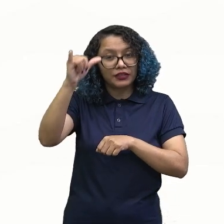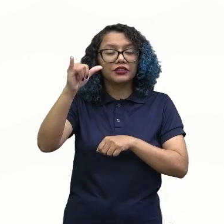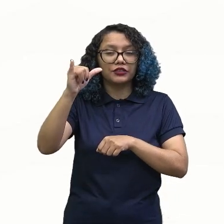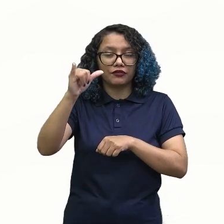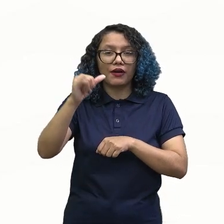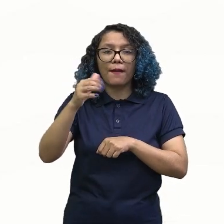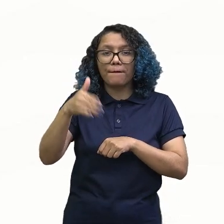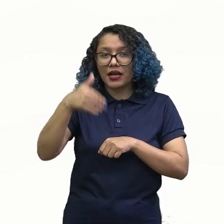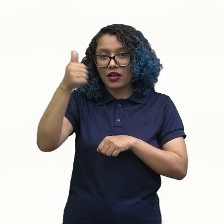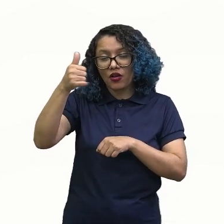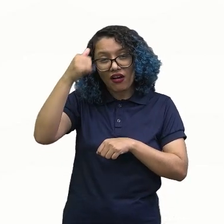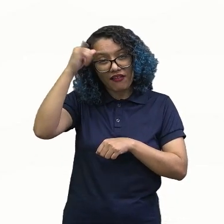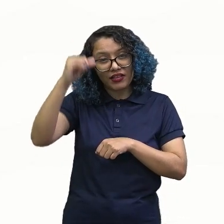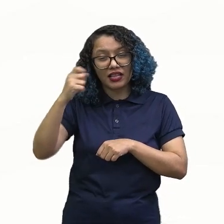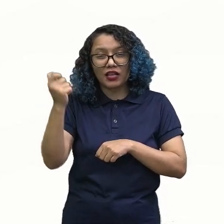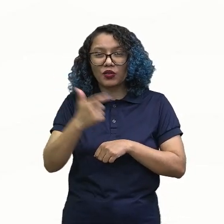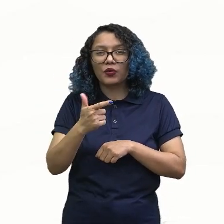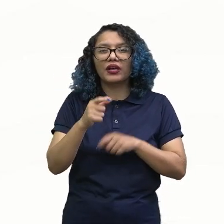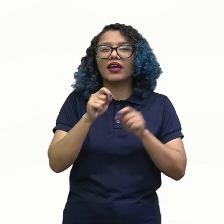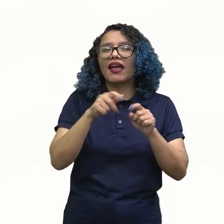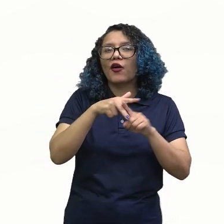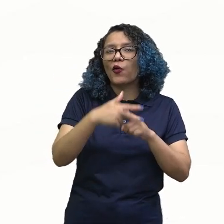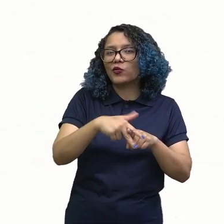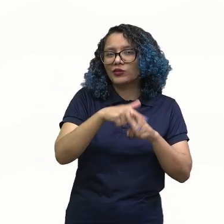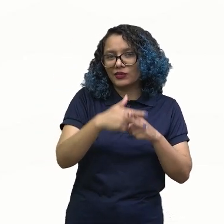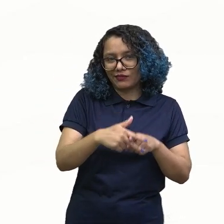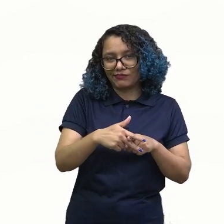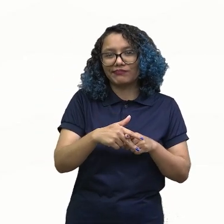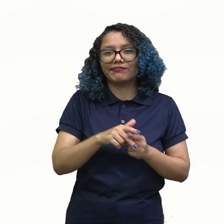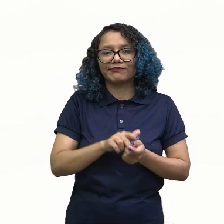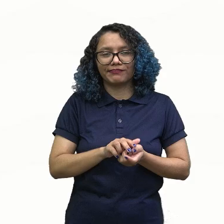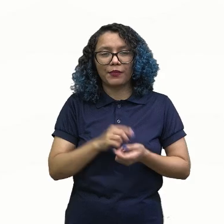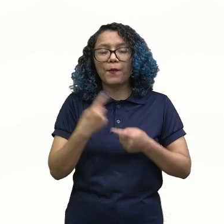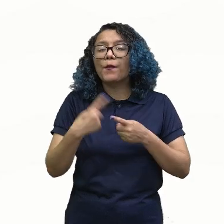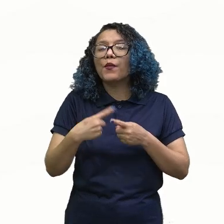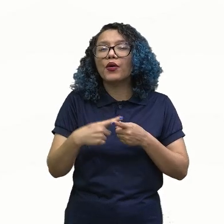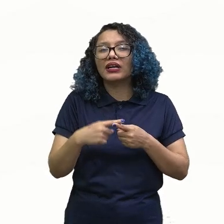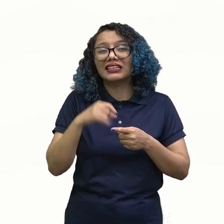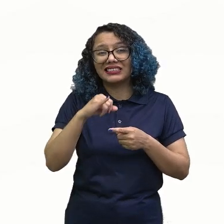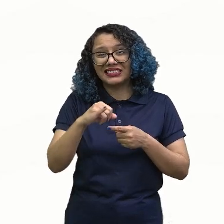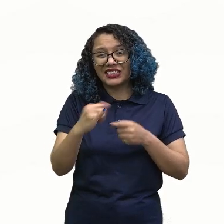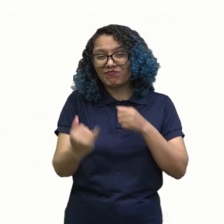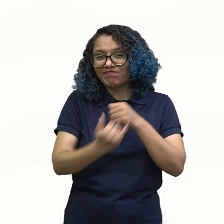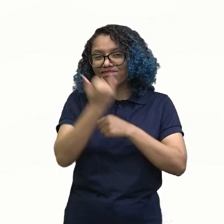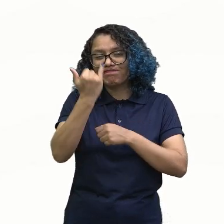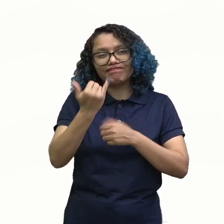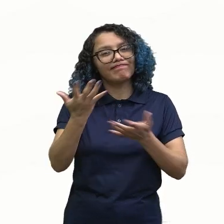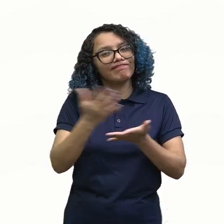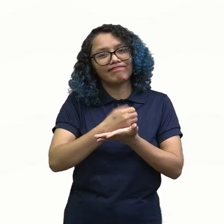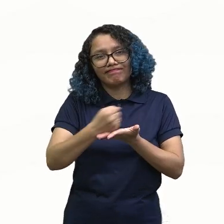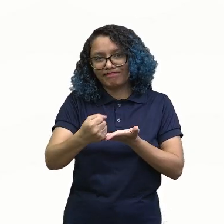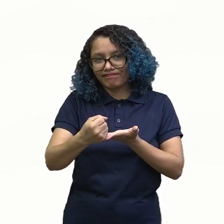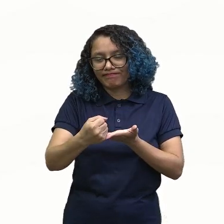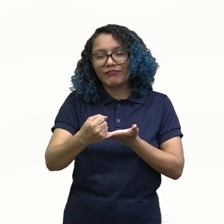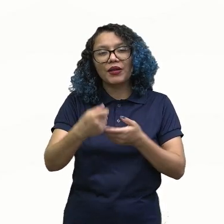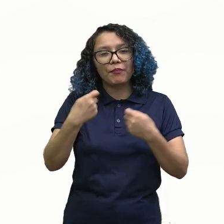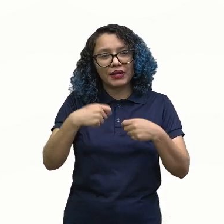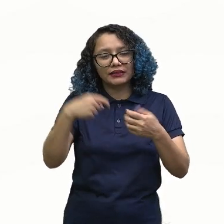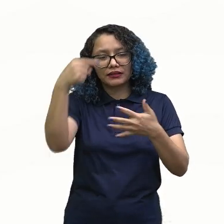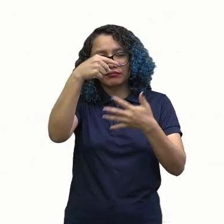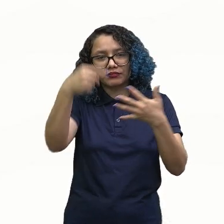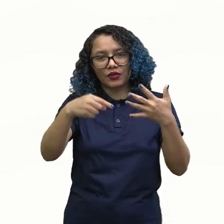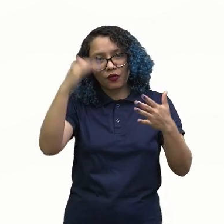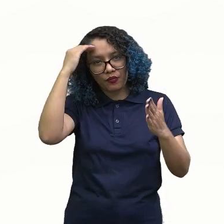você prevenir do que remediar. Por quê? Quando acontece, aí não tem mais jeito. Então, essas medidas,